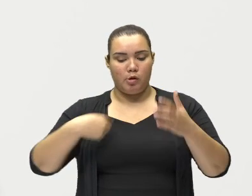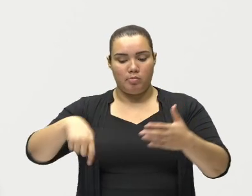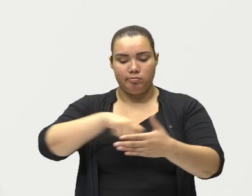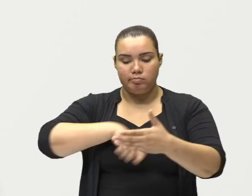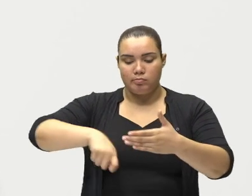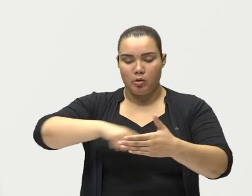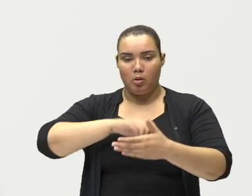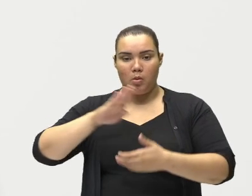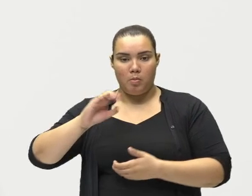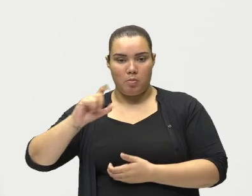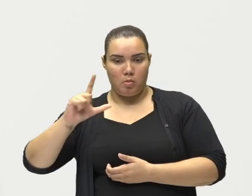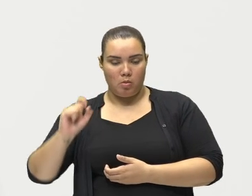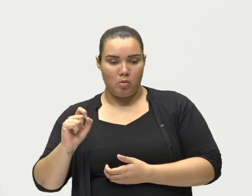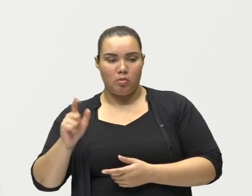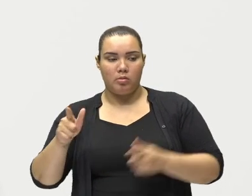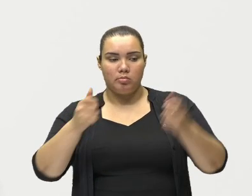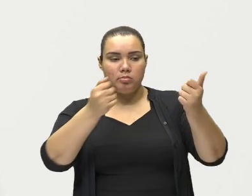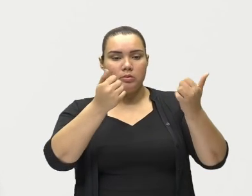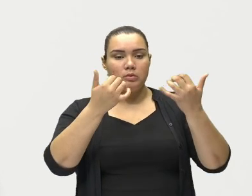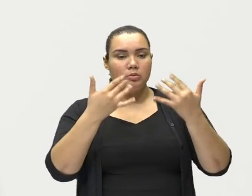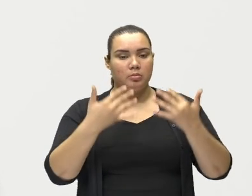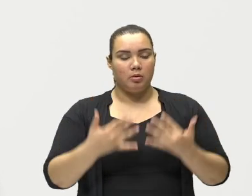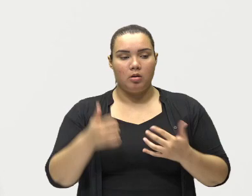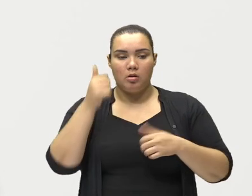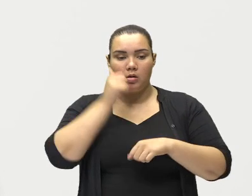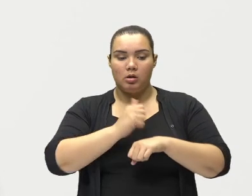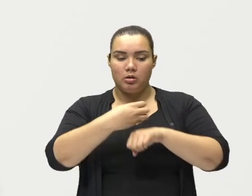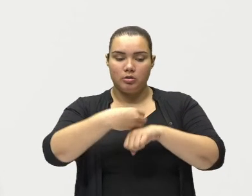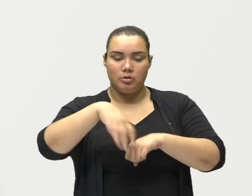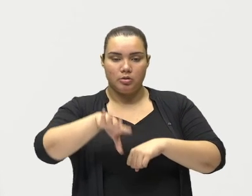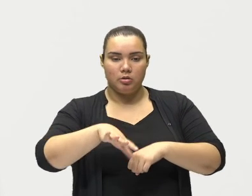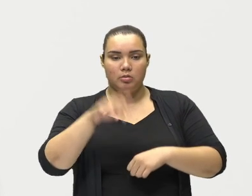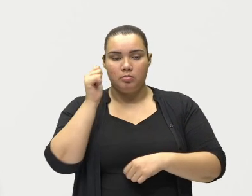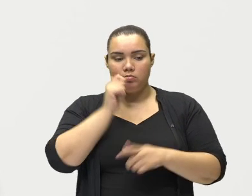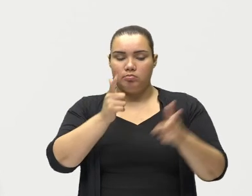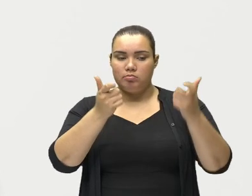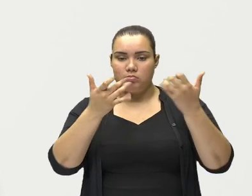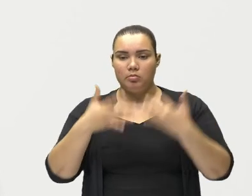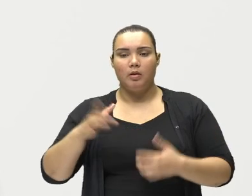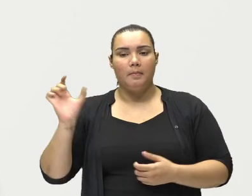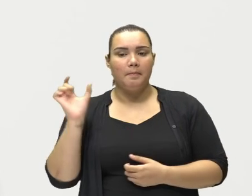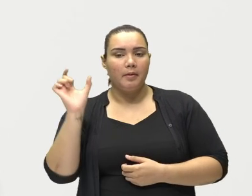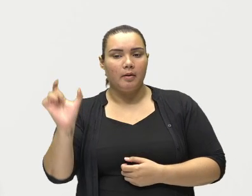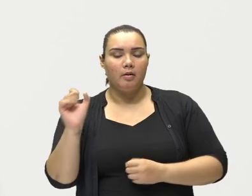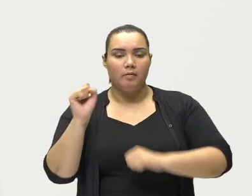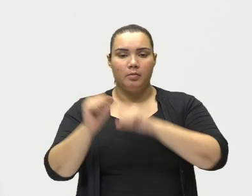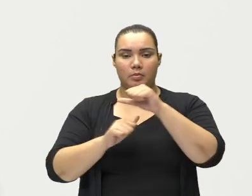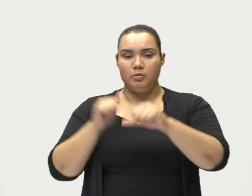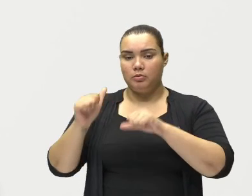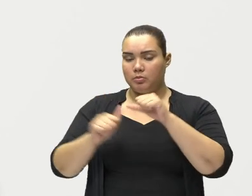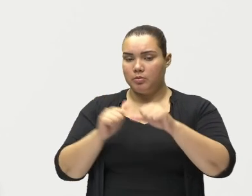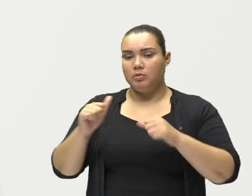bolo segundo as dicas dadas por Maria Elisa, também traz a ideia ali de